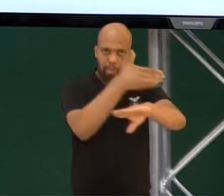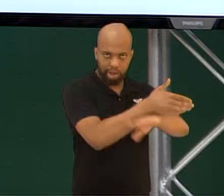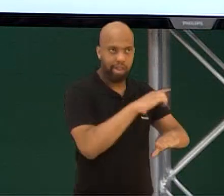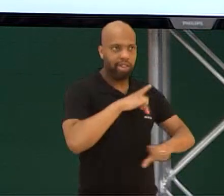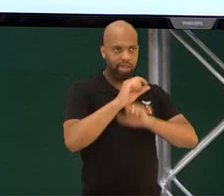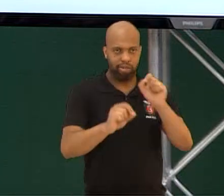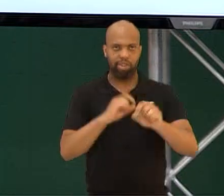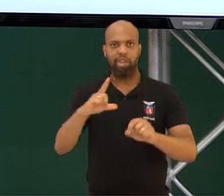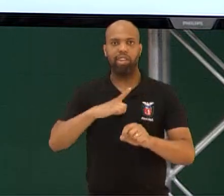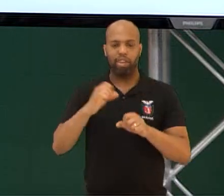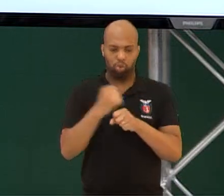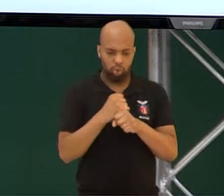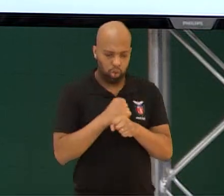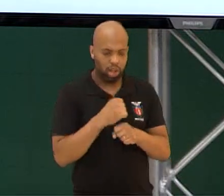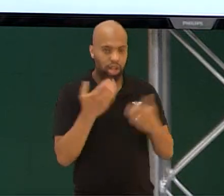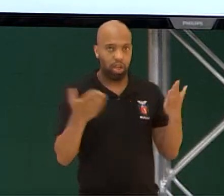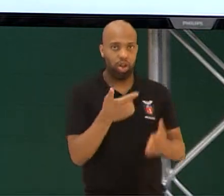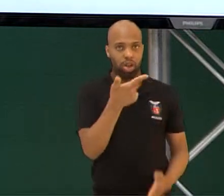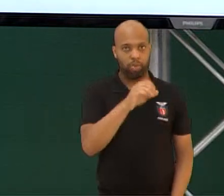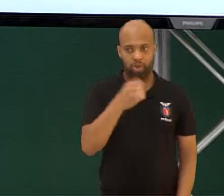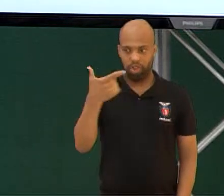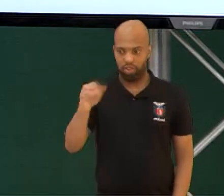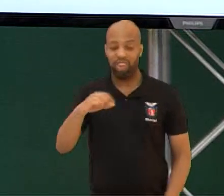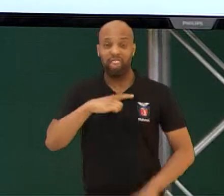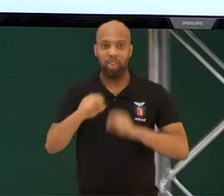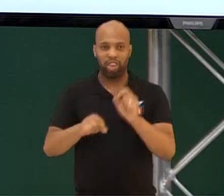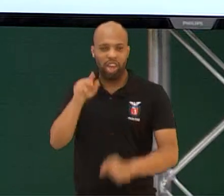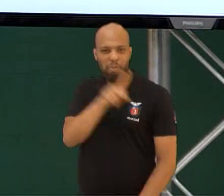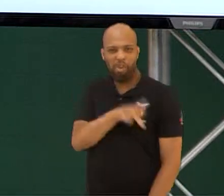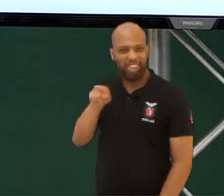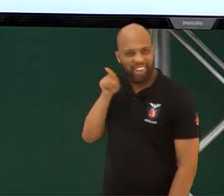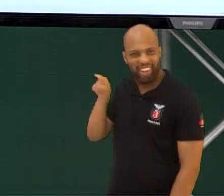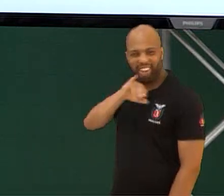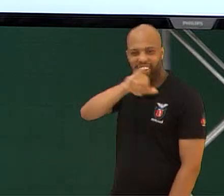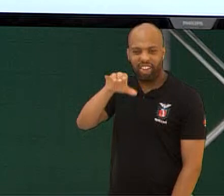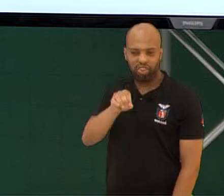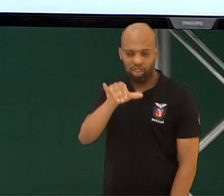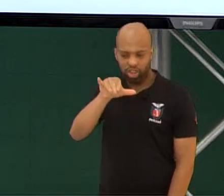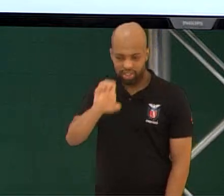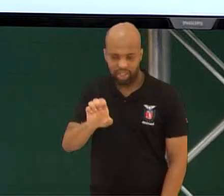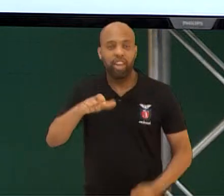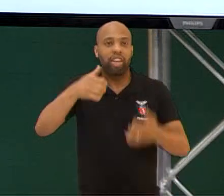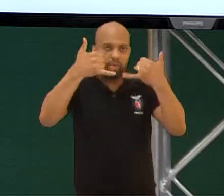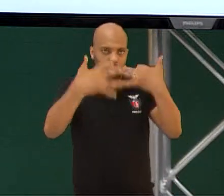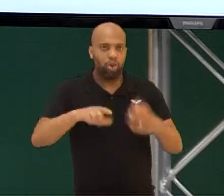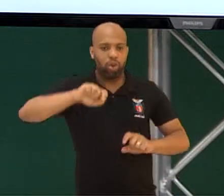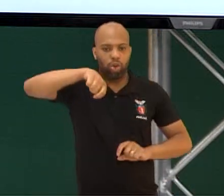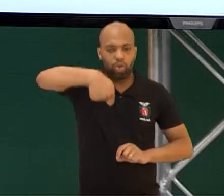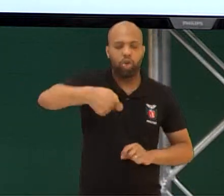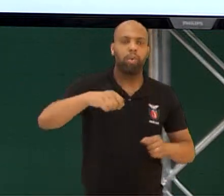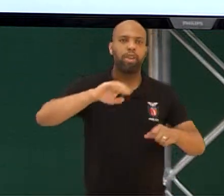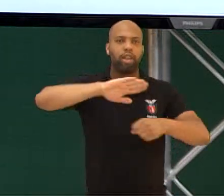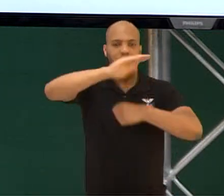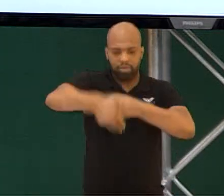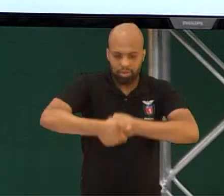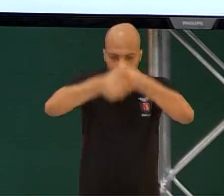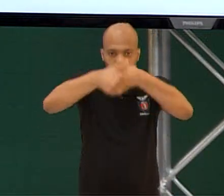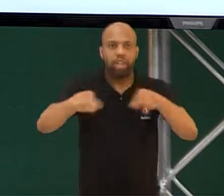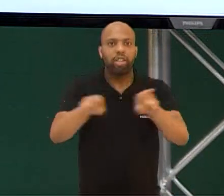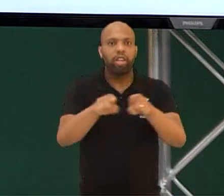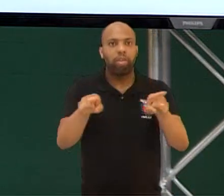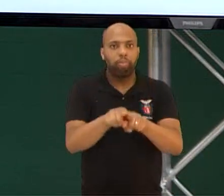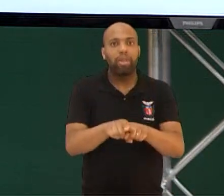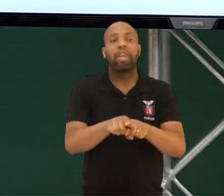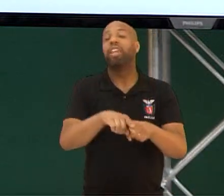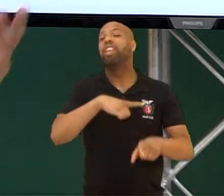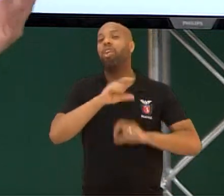durante esse ano, 2020, ela foi nas aulas relatando essa questão da ocupação, a questão da sustentabilidade, importante, a questão do foco. E nós